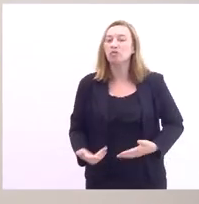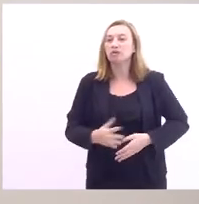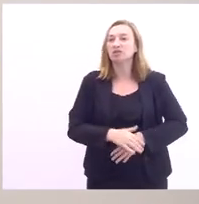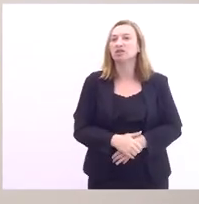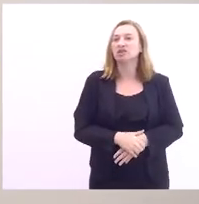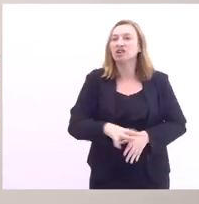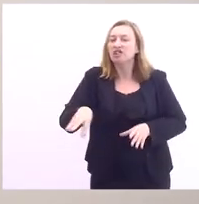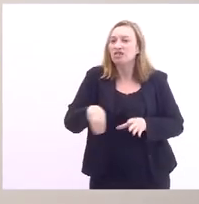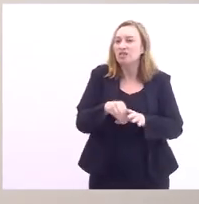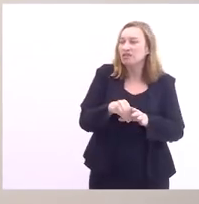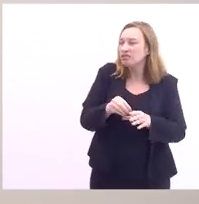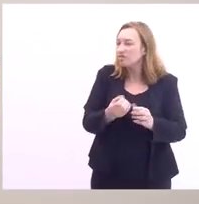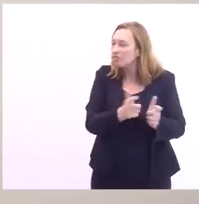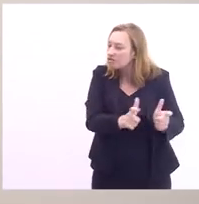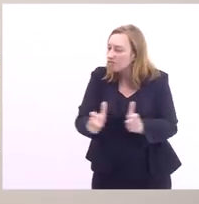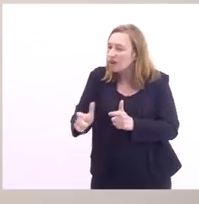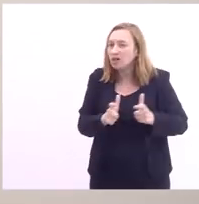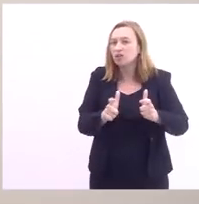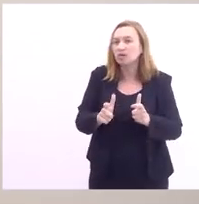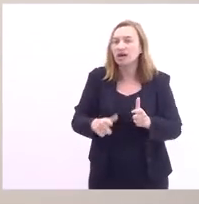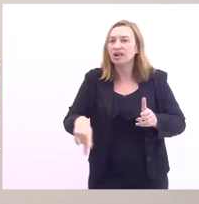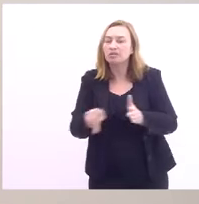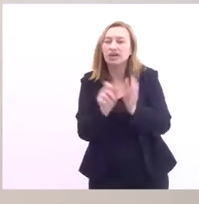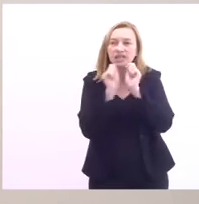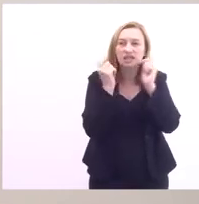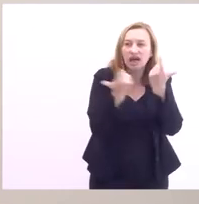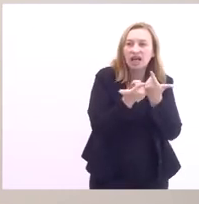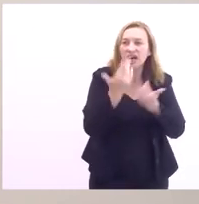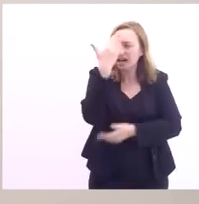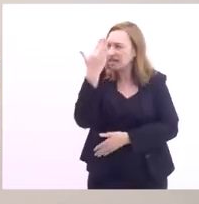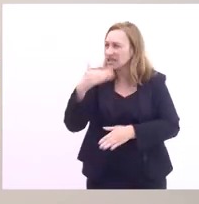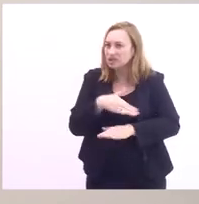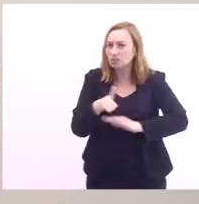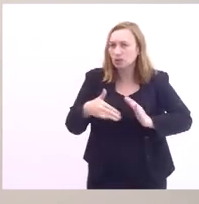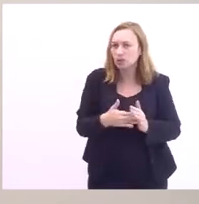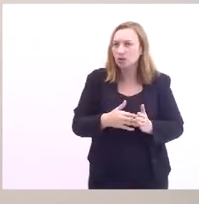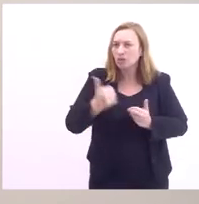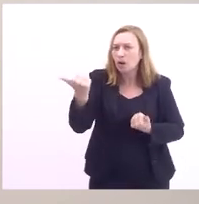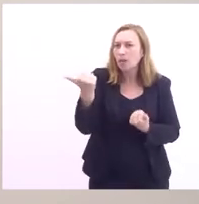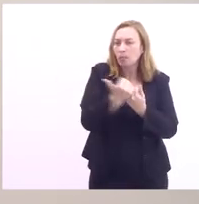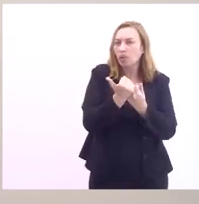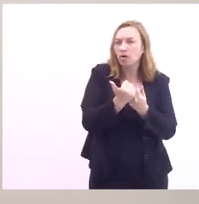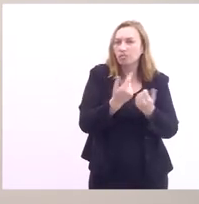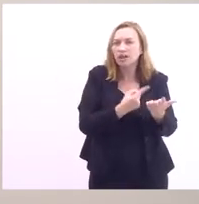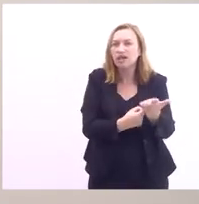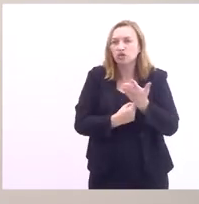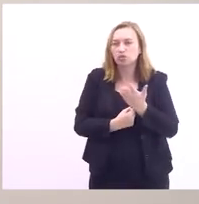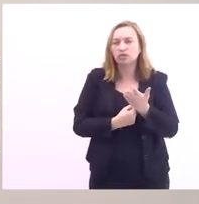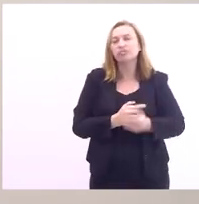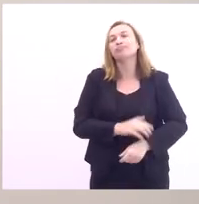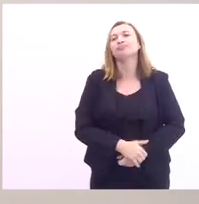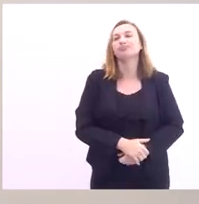aí vários departamentos da Alerj. Agradeço a todos aí pelo apoio e pela ajuda.